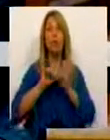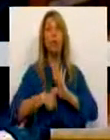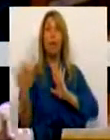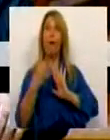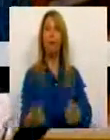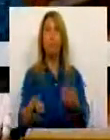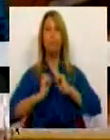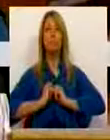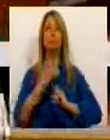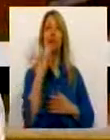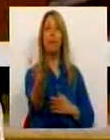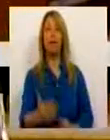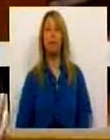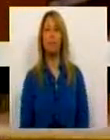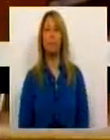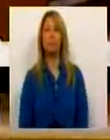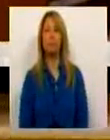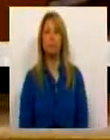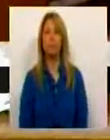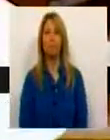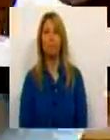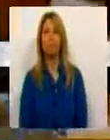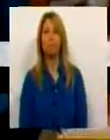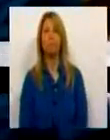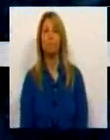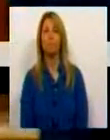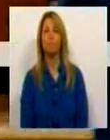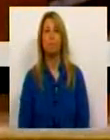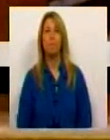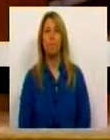legado. Muito obrigado. Muito obrigado, Sr.